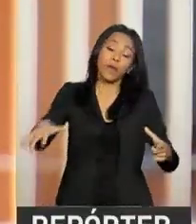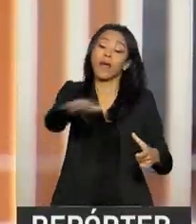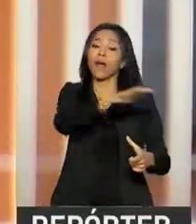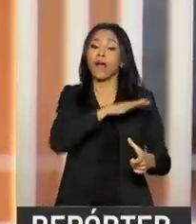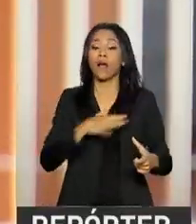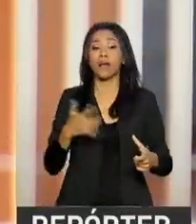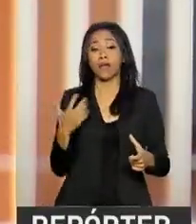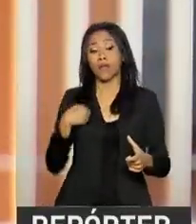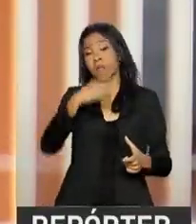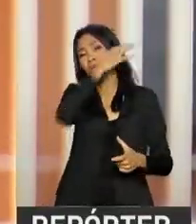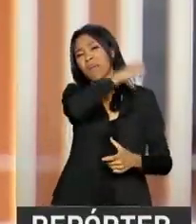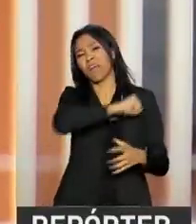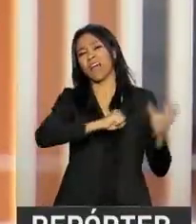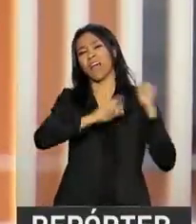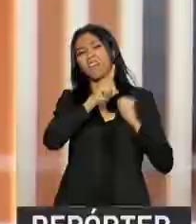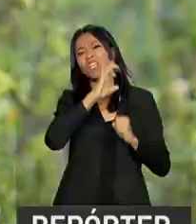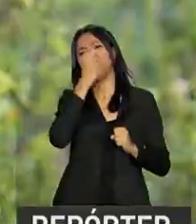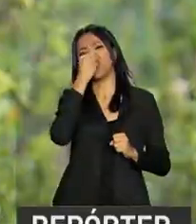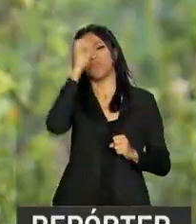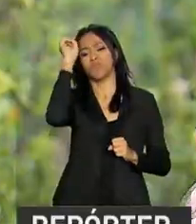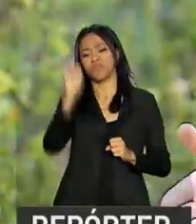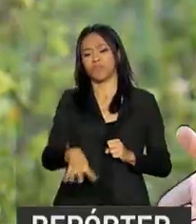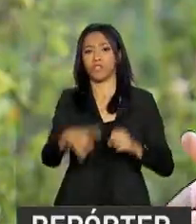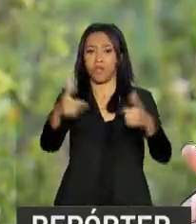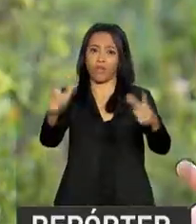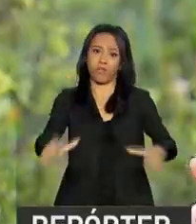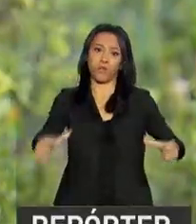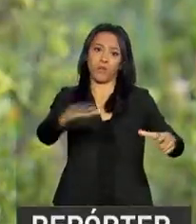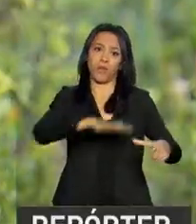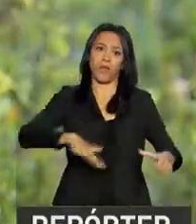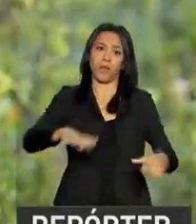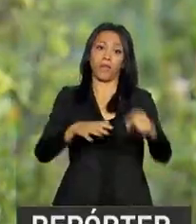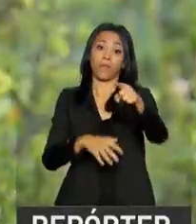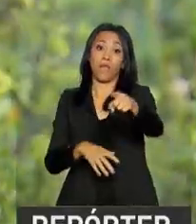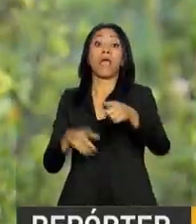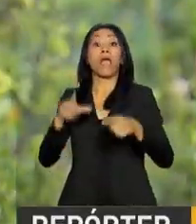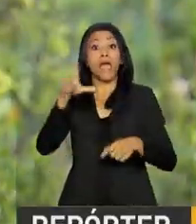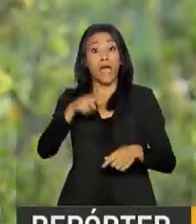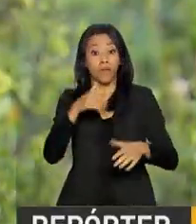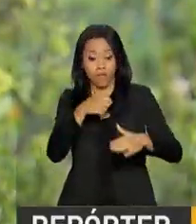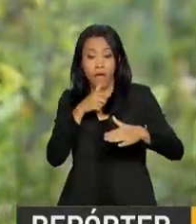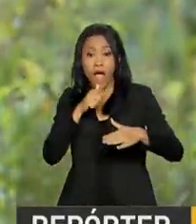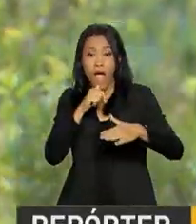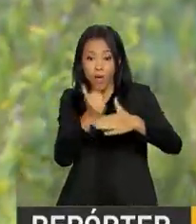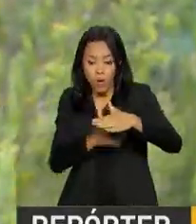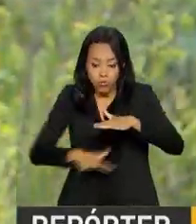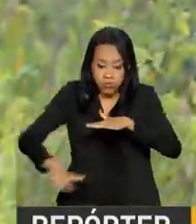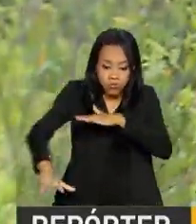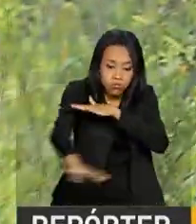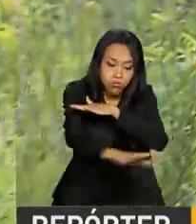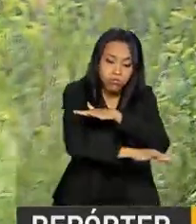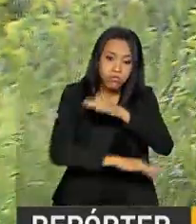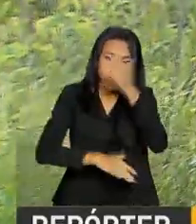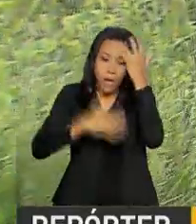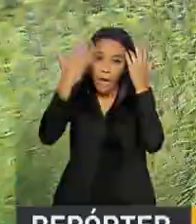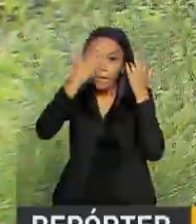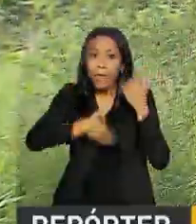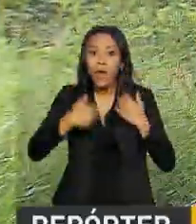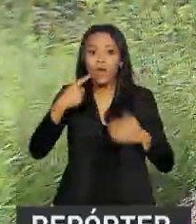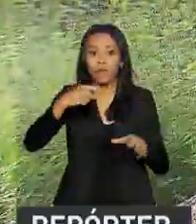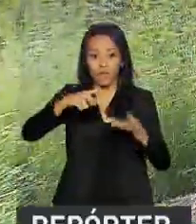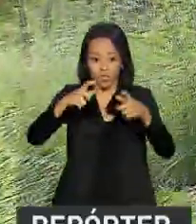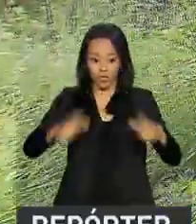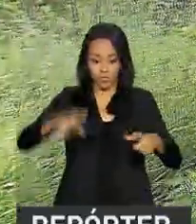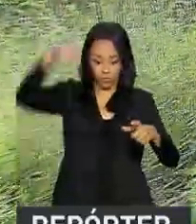vai buscar vale lado ele cidade jogava que esta é uma região com muita água no subsolo a prova disto é este buraco que tem